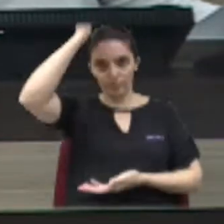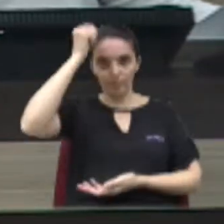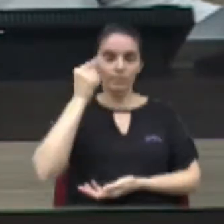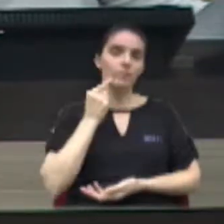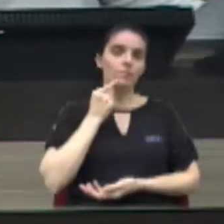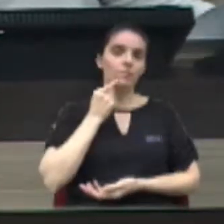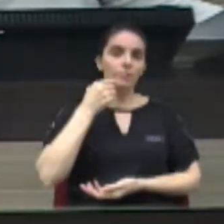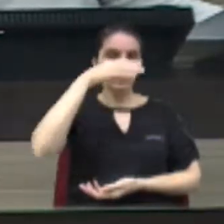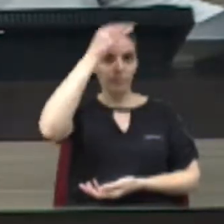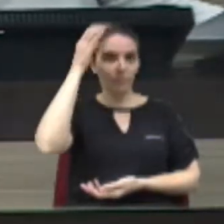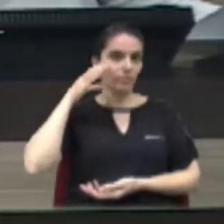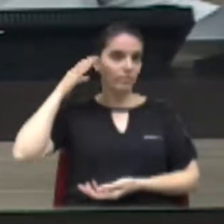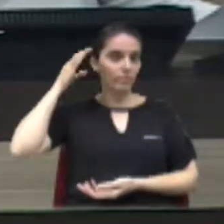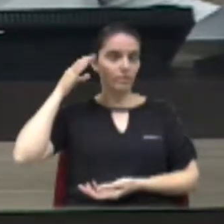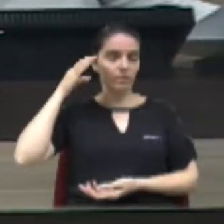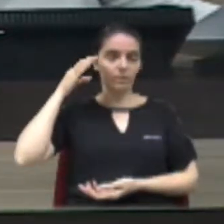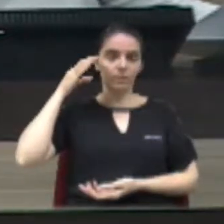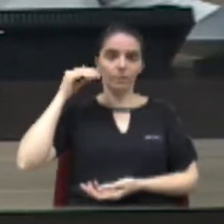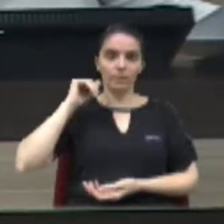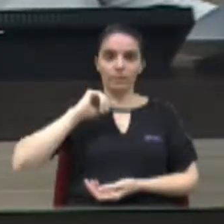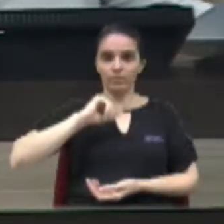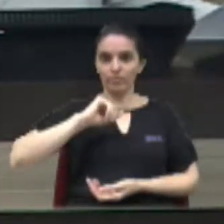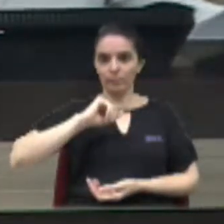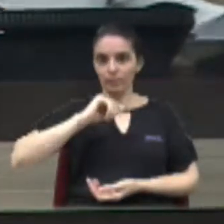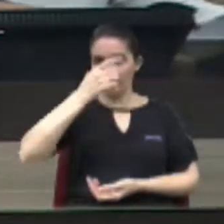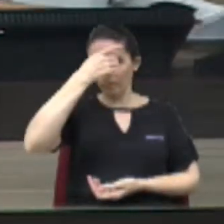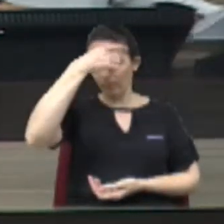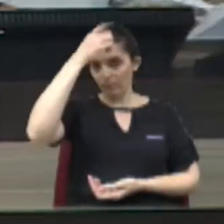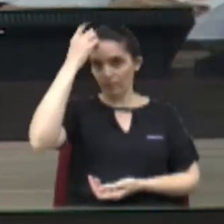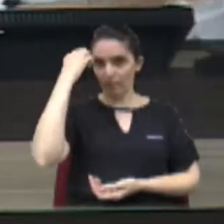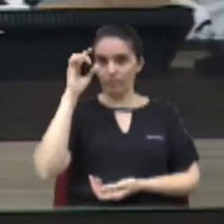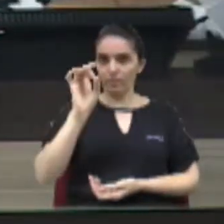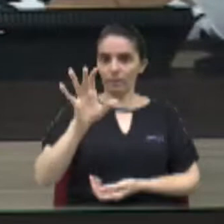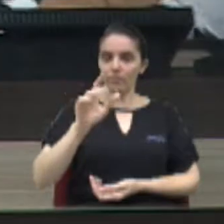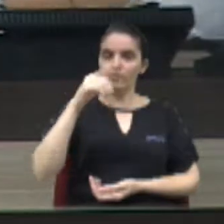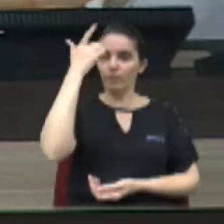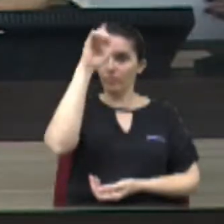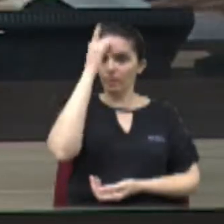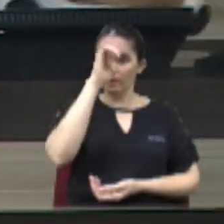Silva, Carolina de Moraes Pontes, Marco Antônio Xavier e Sidney Pascotto.